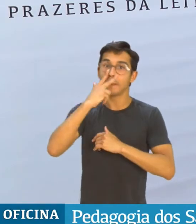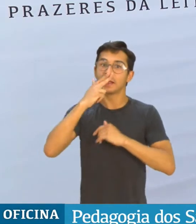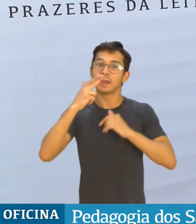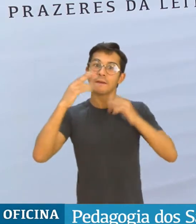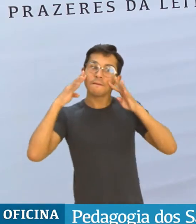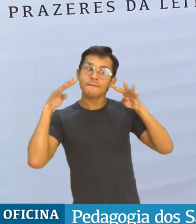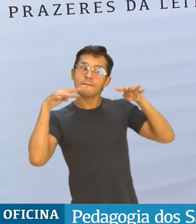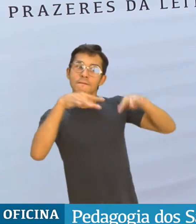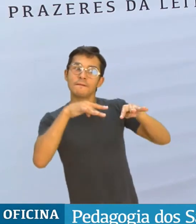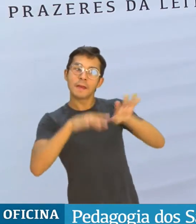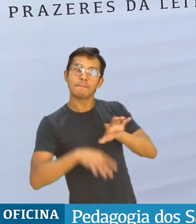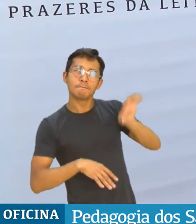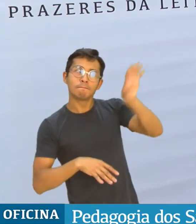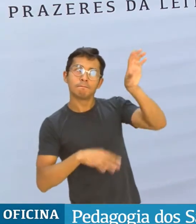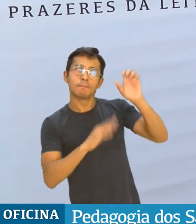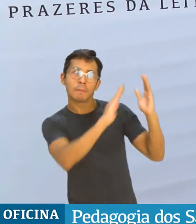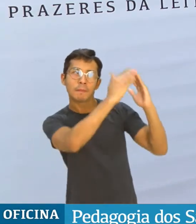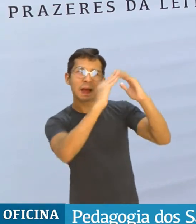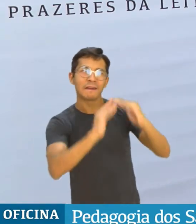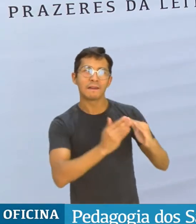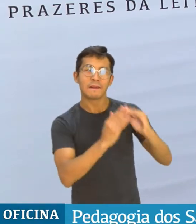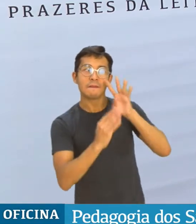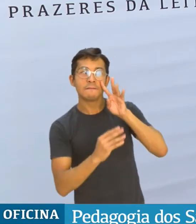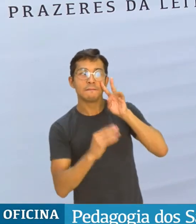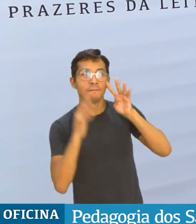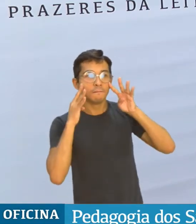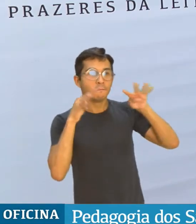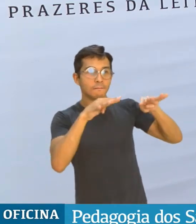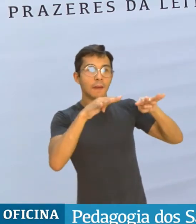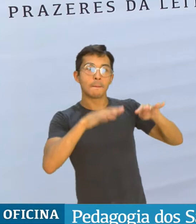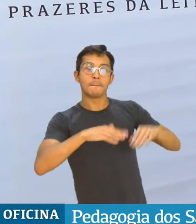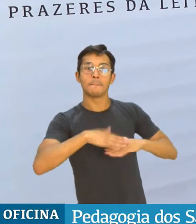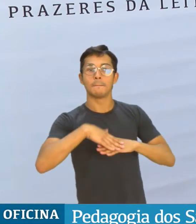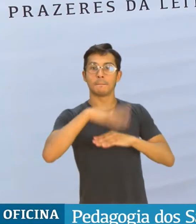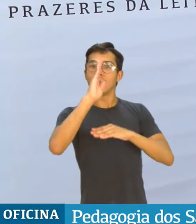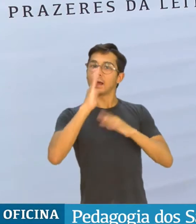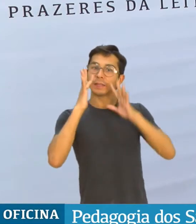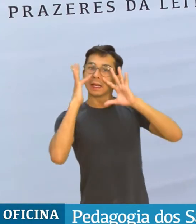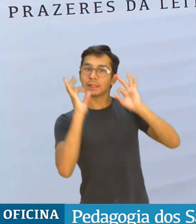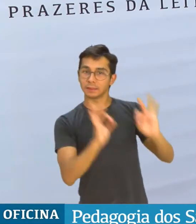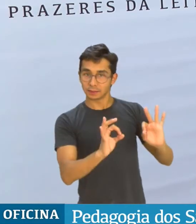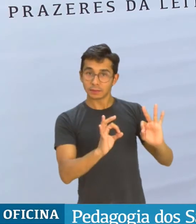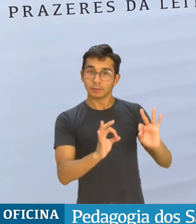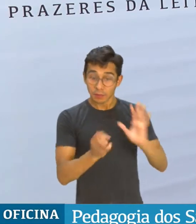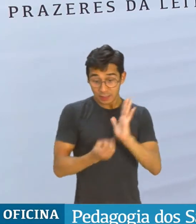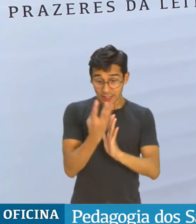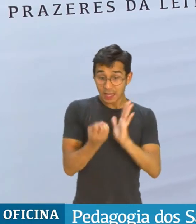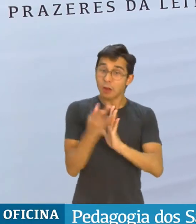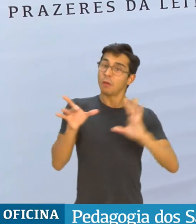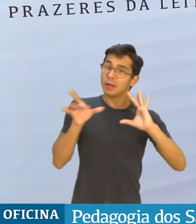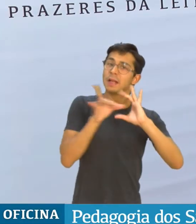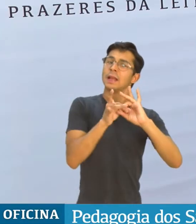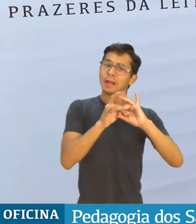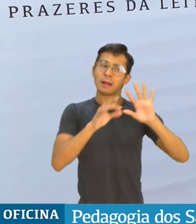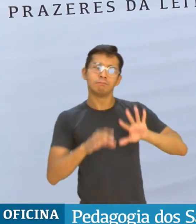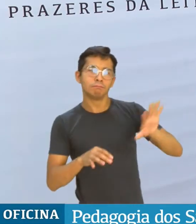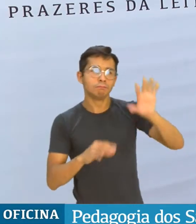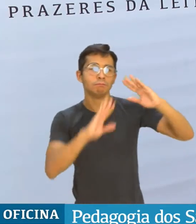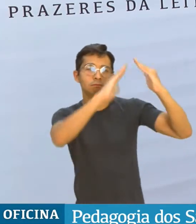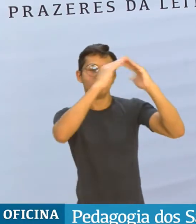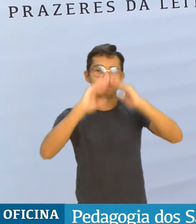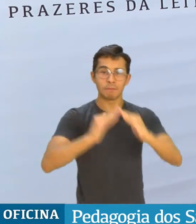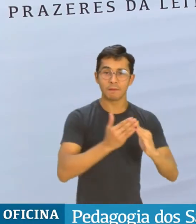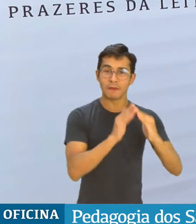periferia. E quando a gente fala de pedagogia dos saraus, a gente está falando desse sarau da periferia, a gente está falando dessa literatura marginal